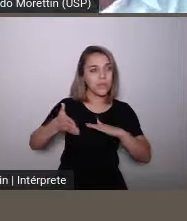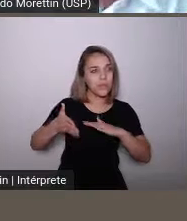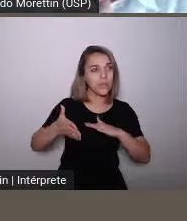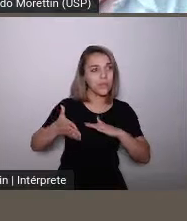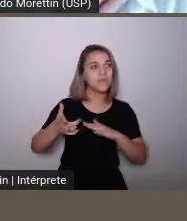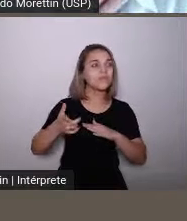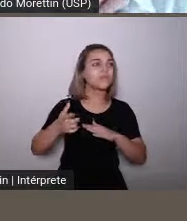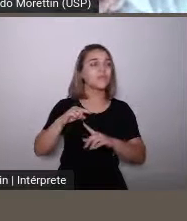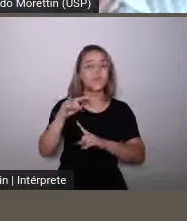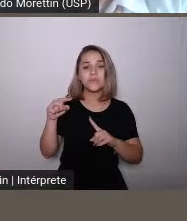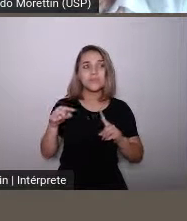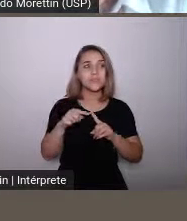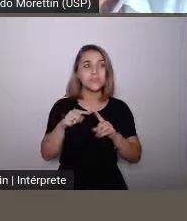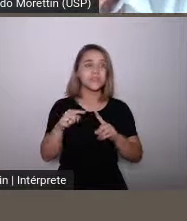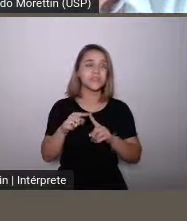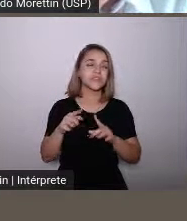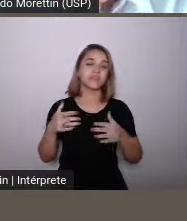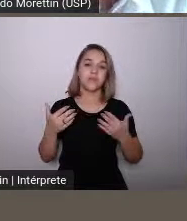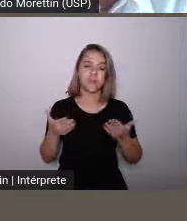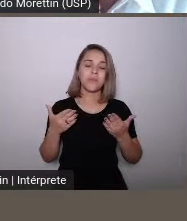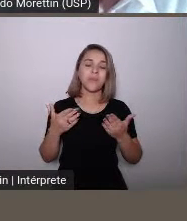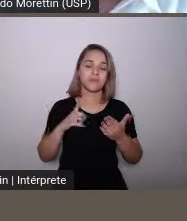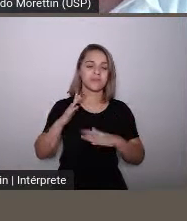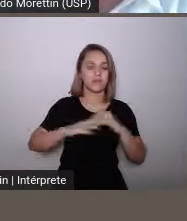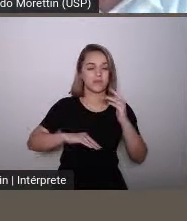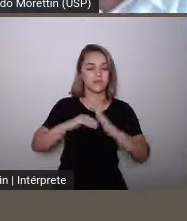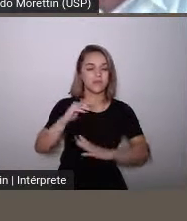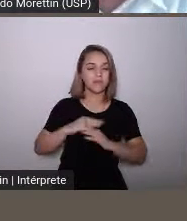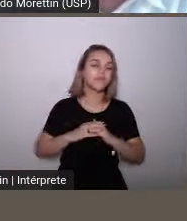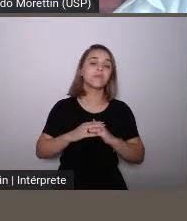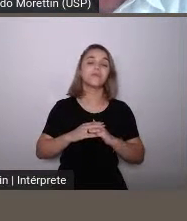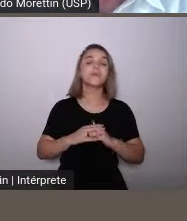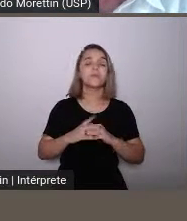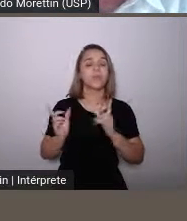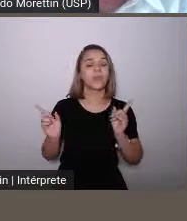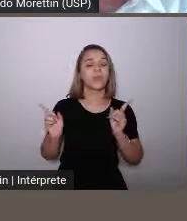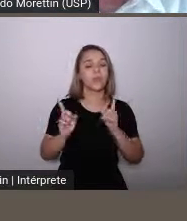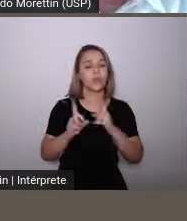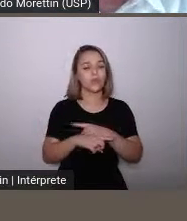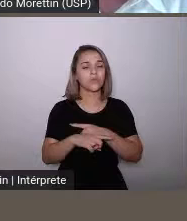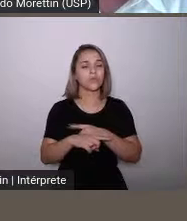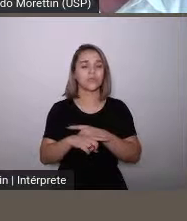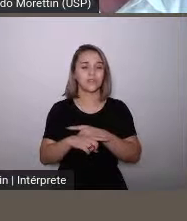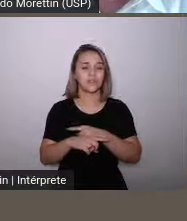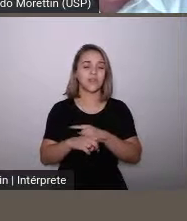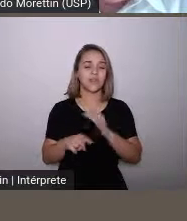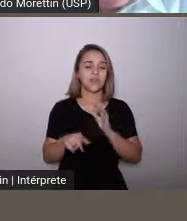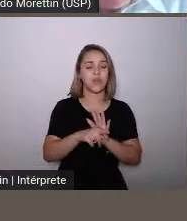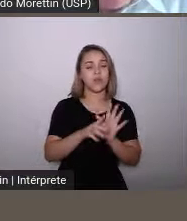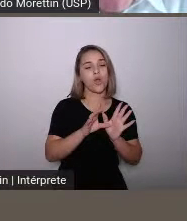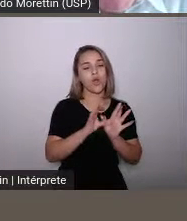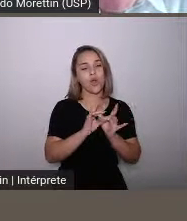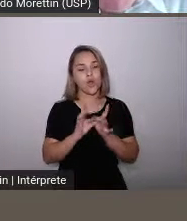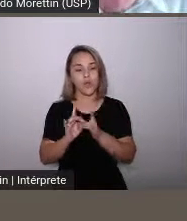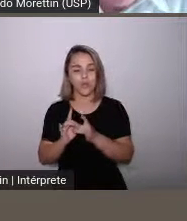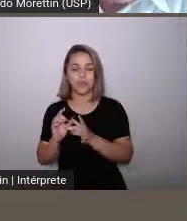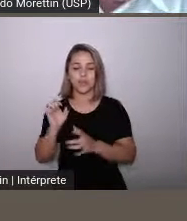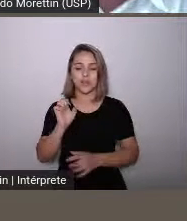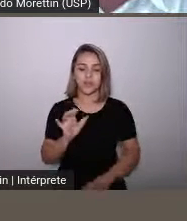sem desdobramentos práticos, digamos assim, ao contrário do que ocorreu no contexto europeu, isso tem uma